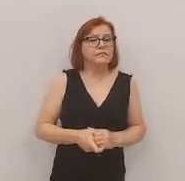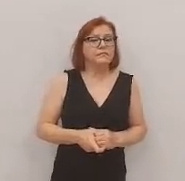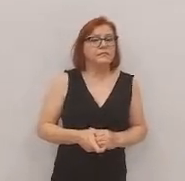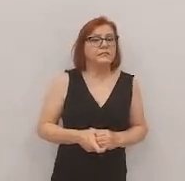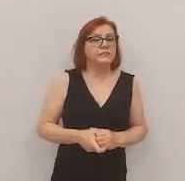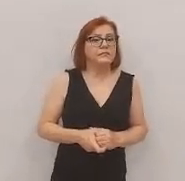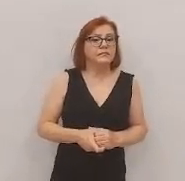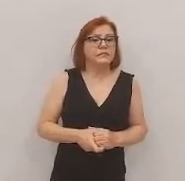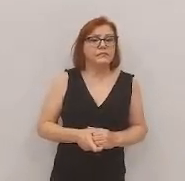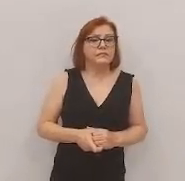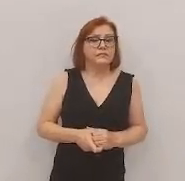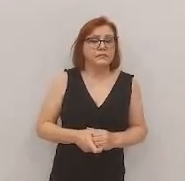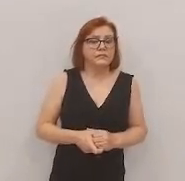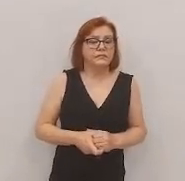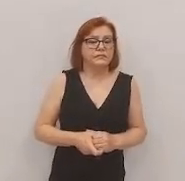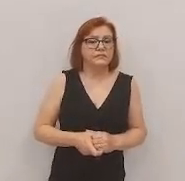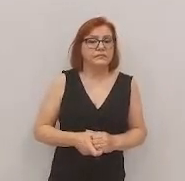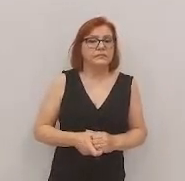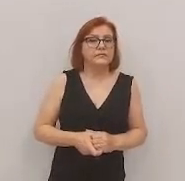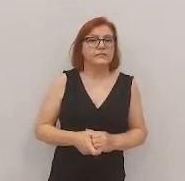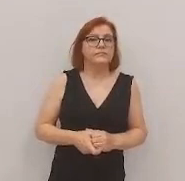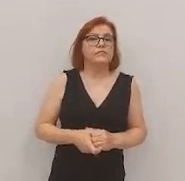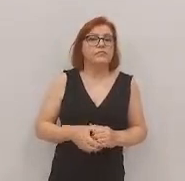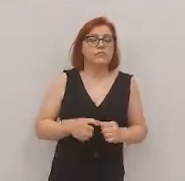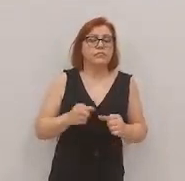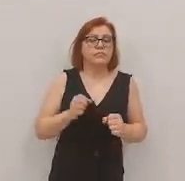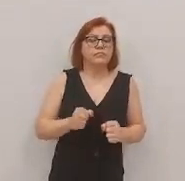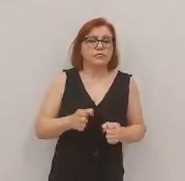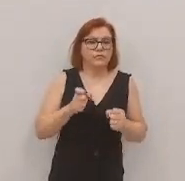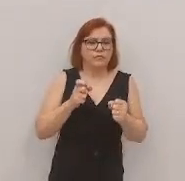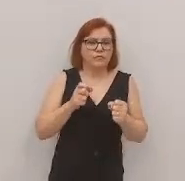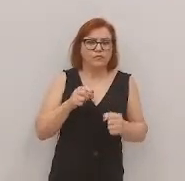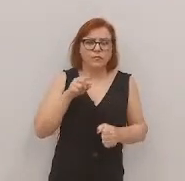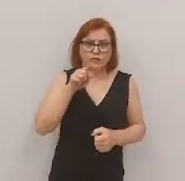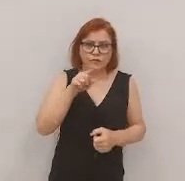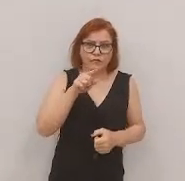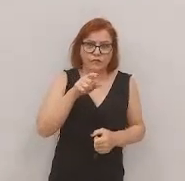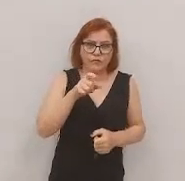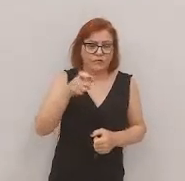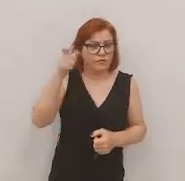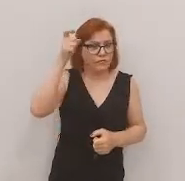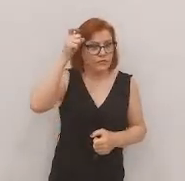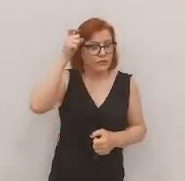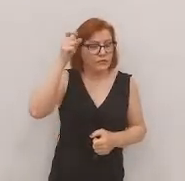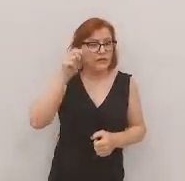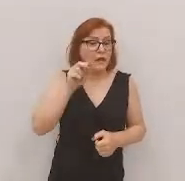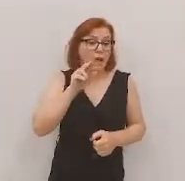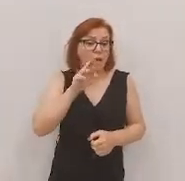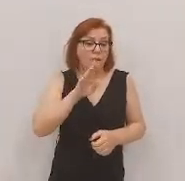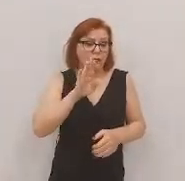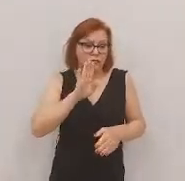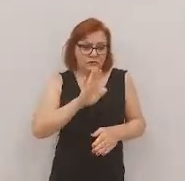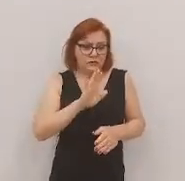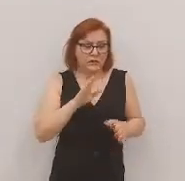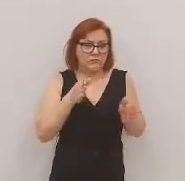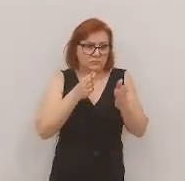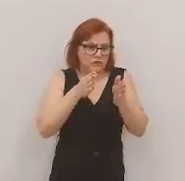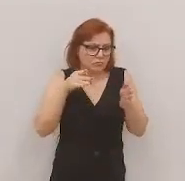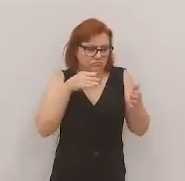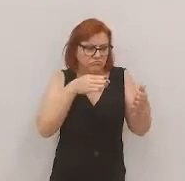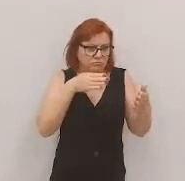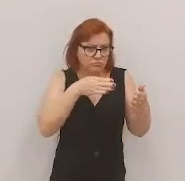ultrapassar esse limite. Irmãos, com respeito a Pedro,